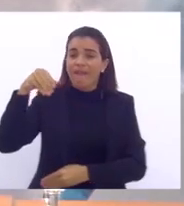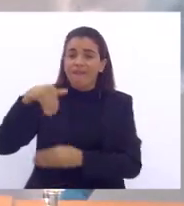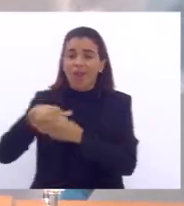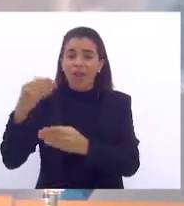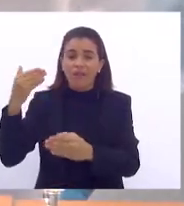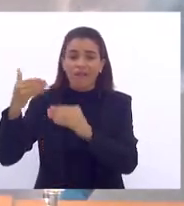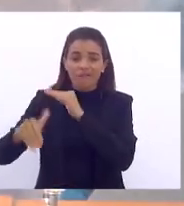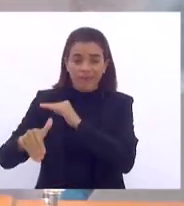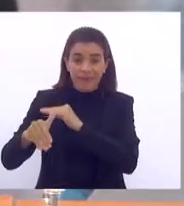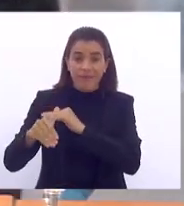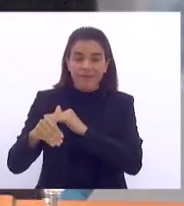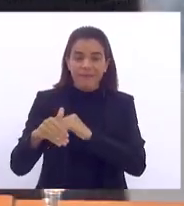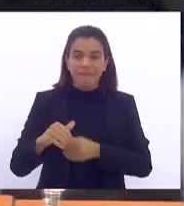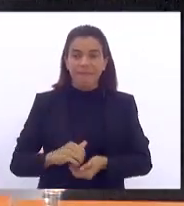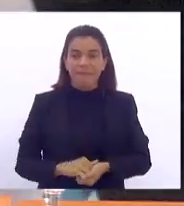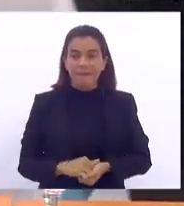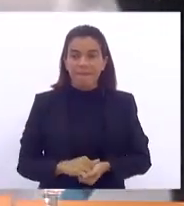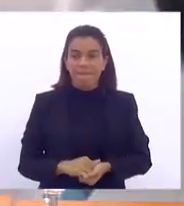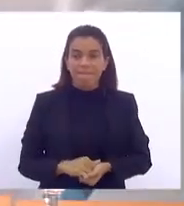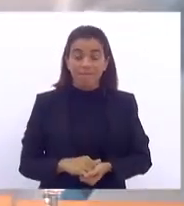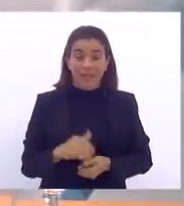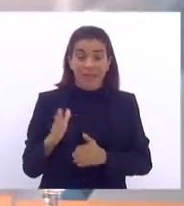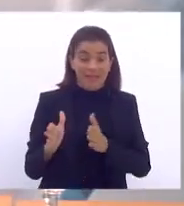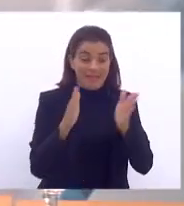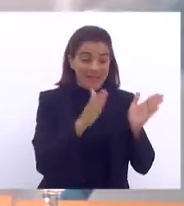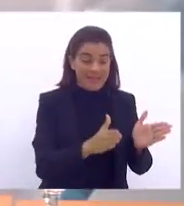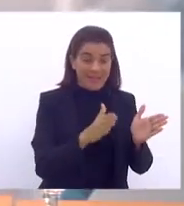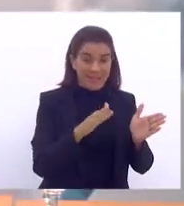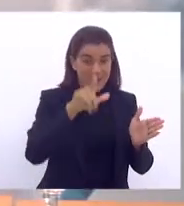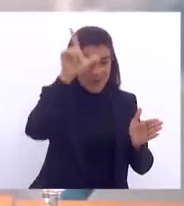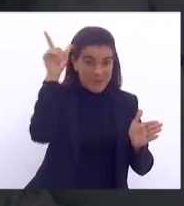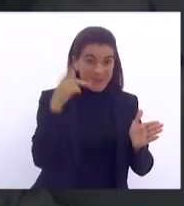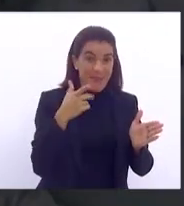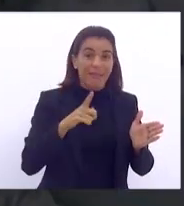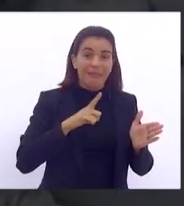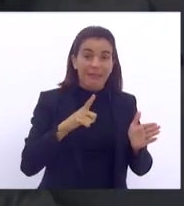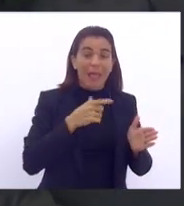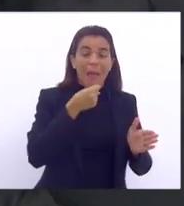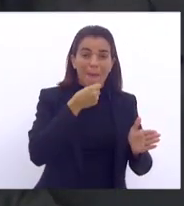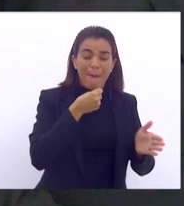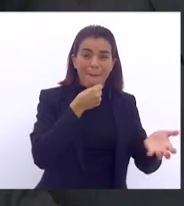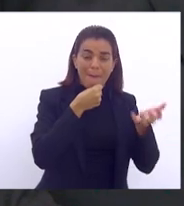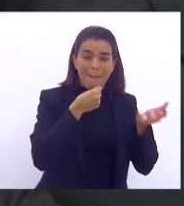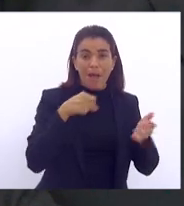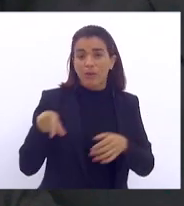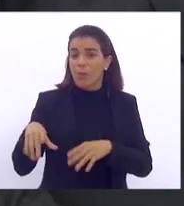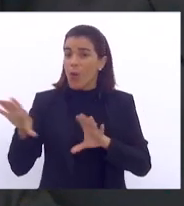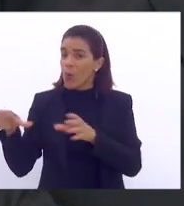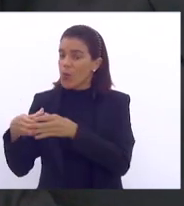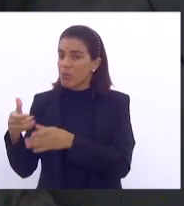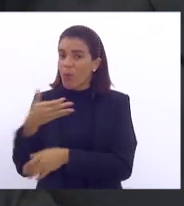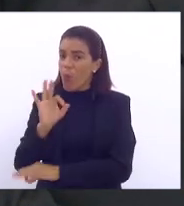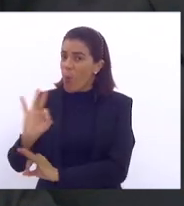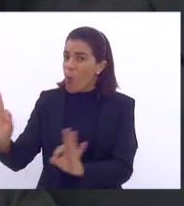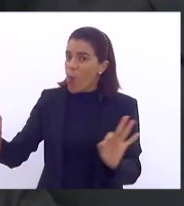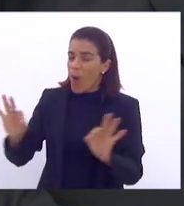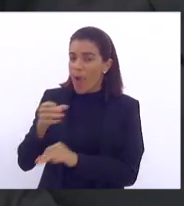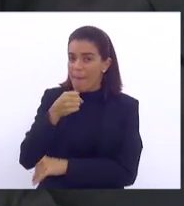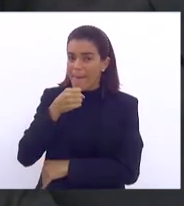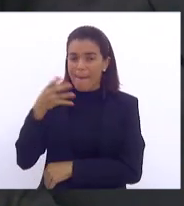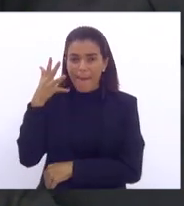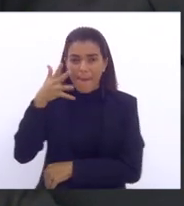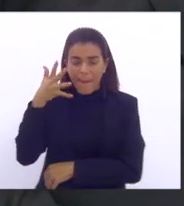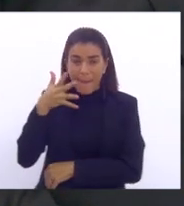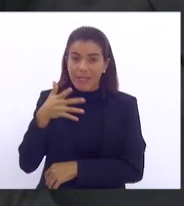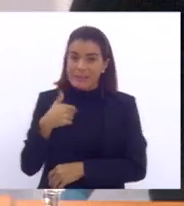pareceres que foram emitidos na comissão E aí pelo lado de Luiz tinha uns 10 querendo fazer o uso da palavra pelo meu lado Ninguém queria fazer né então